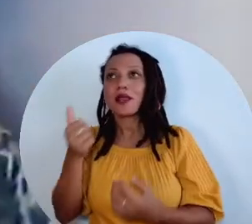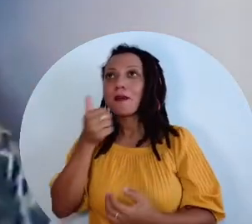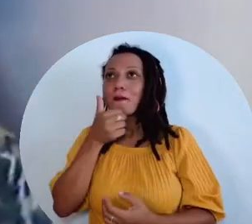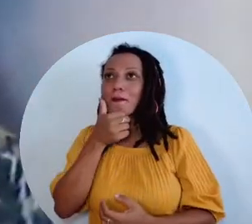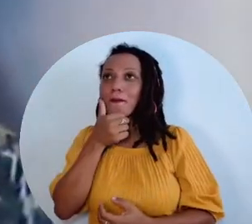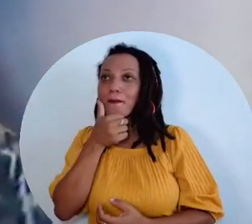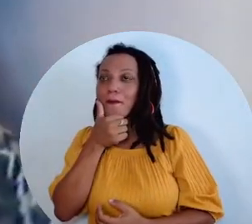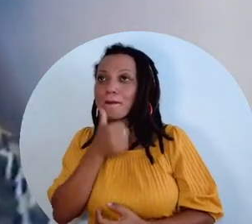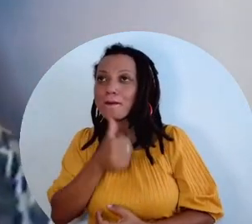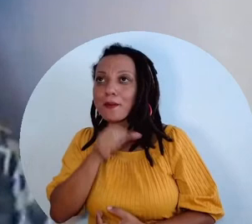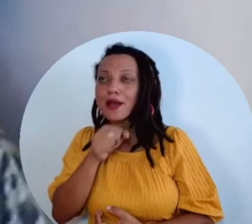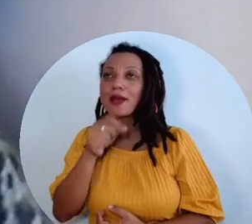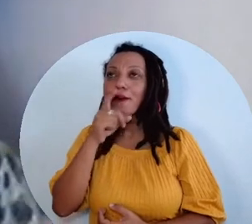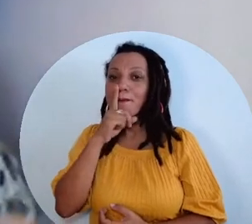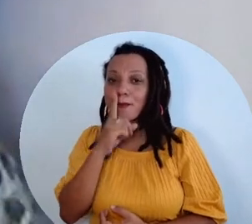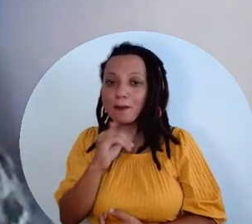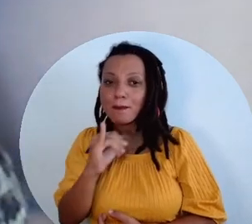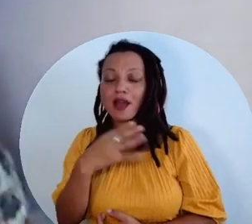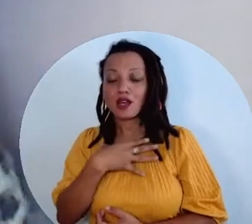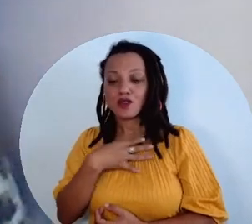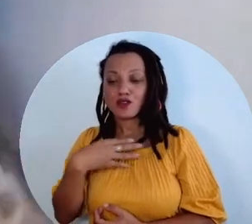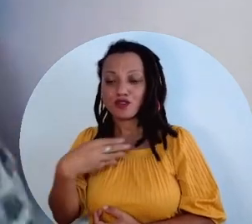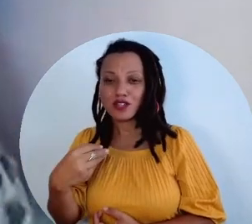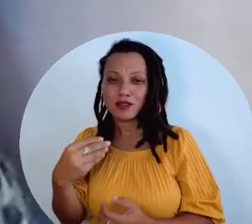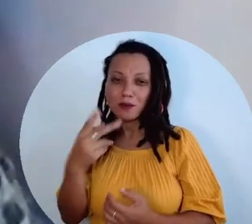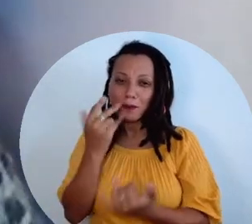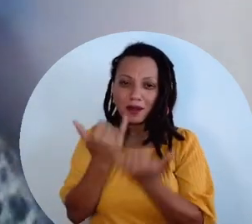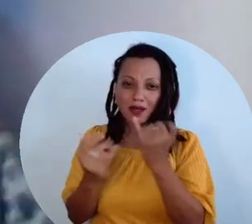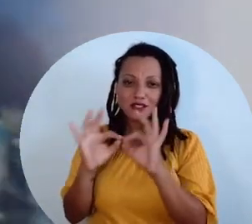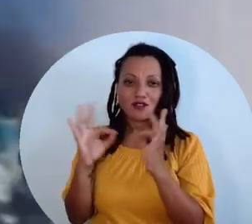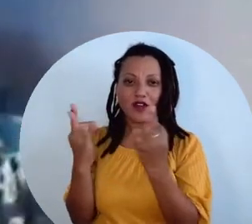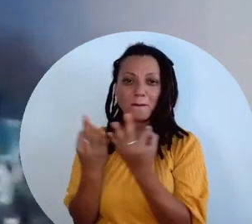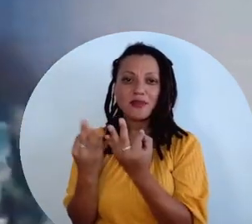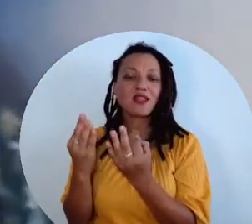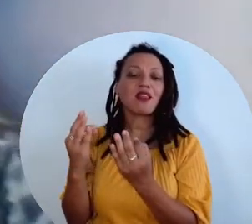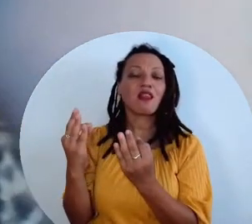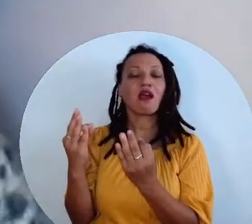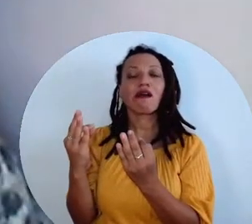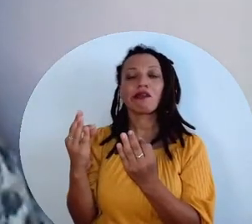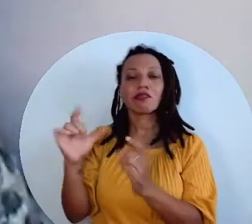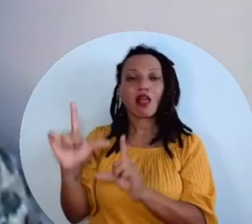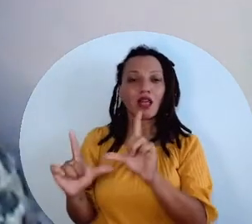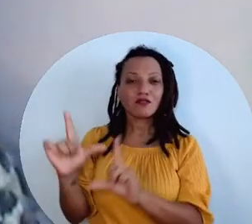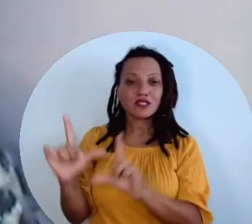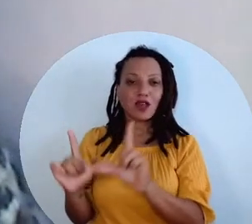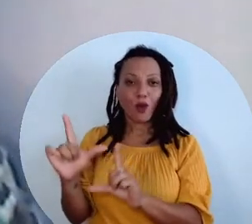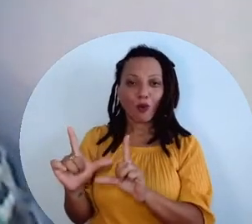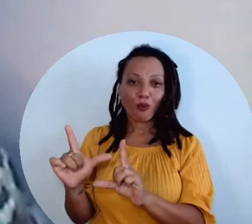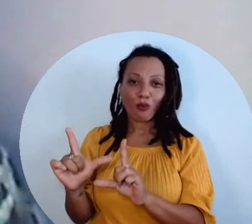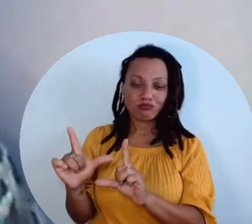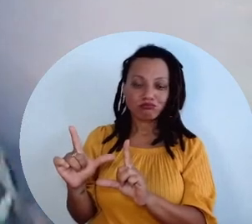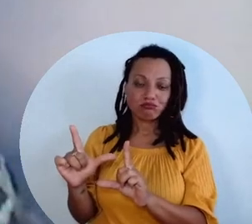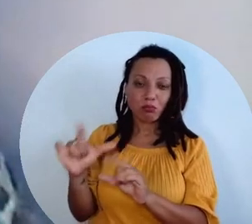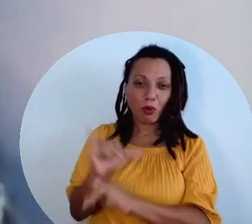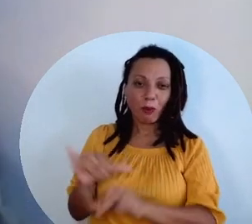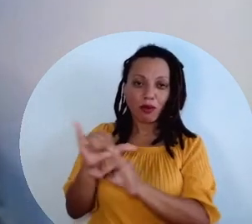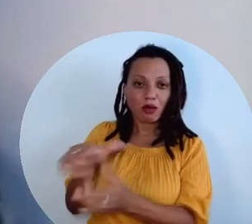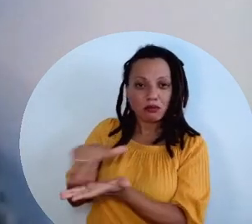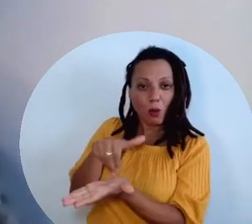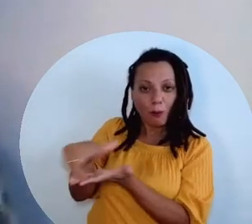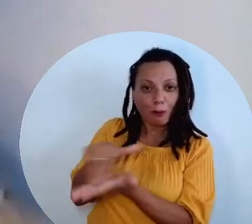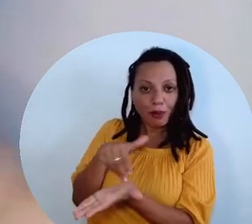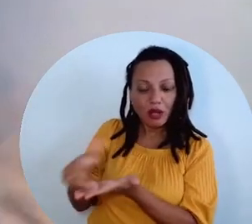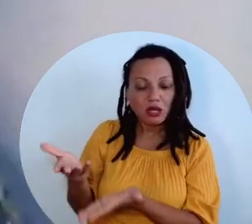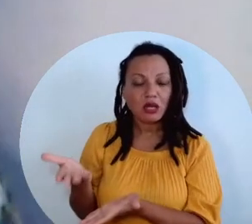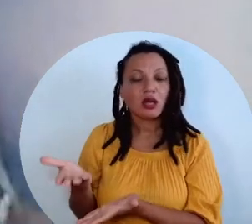a família Doriana. Né? A gente, então, pensar o matriarcado, e aí eu falo à luz do mulherismo africano, que é uma